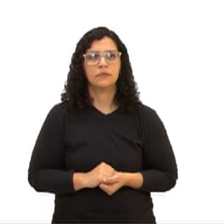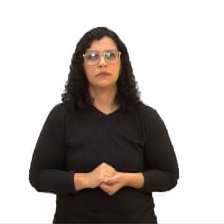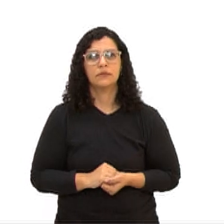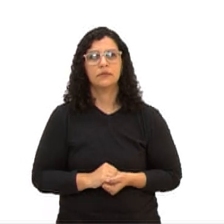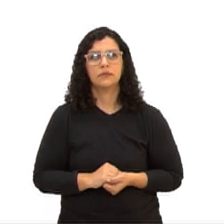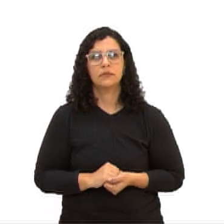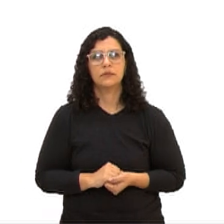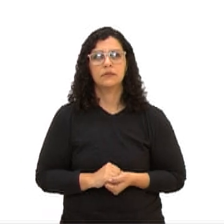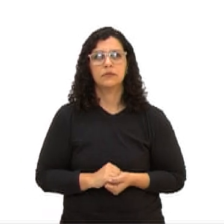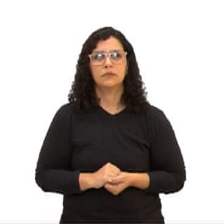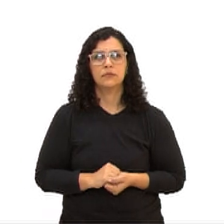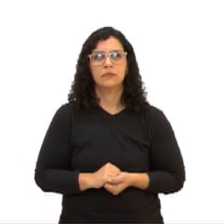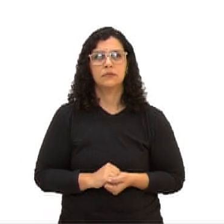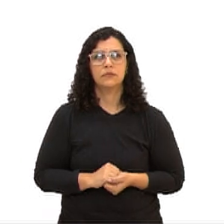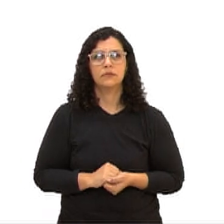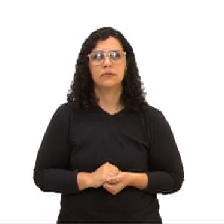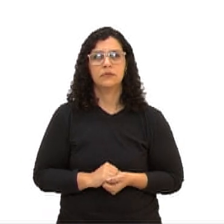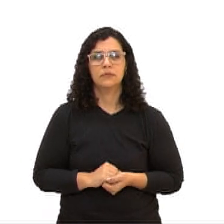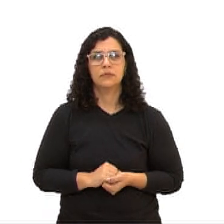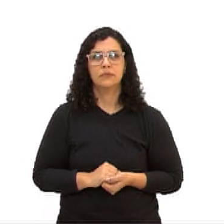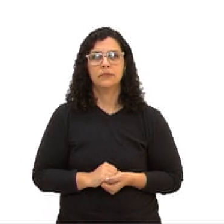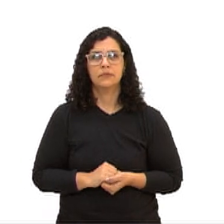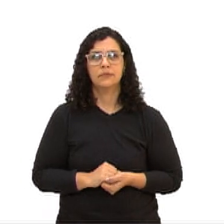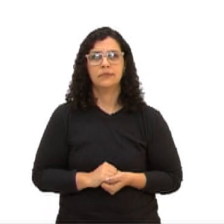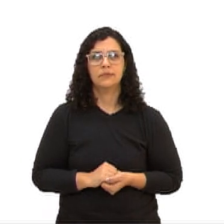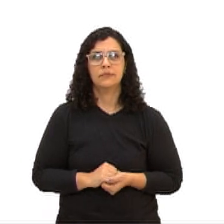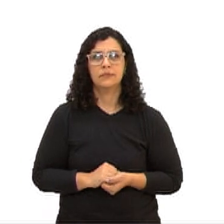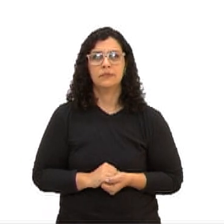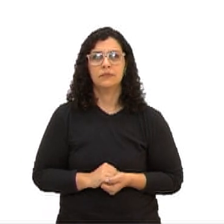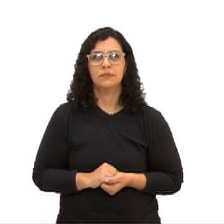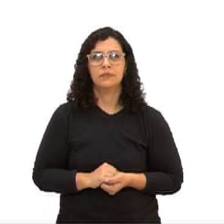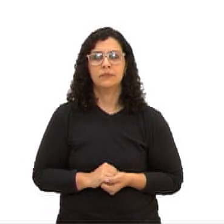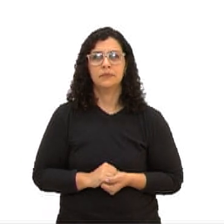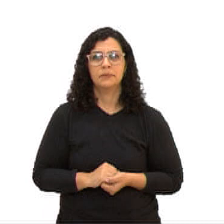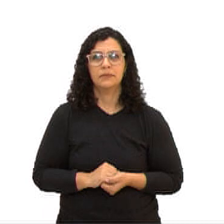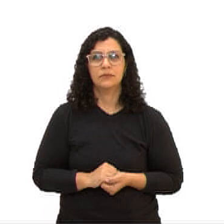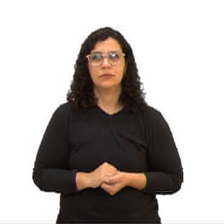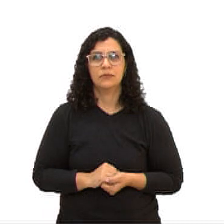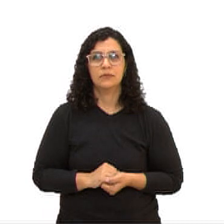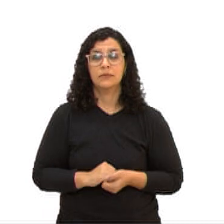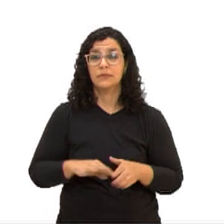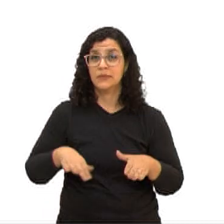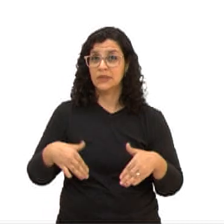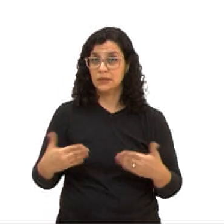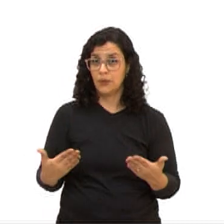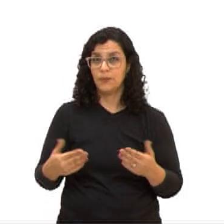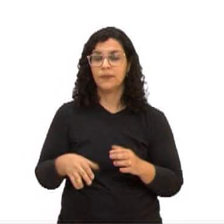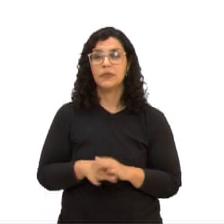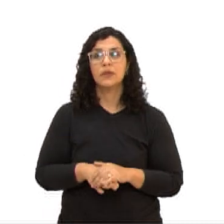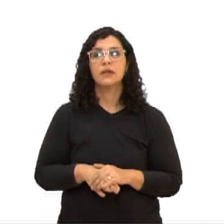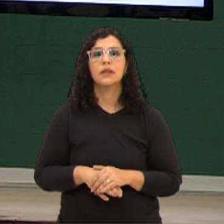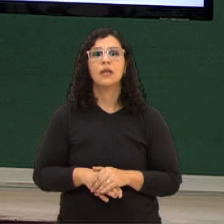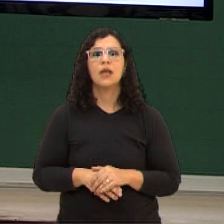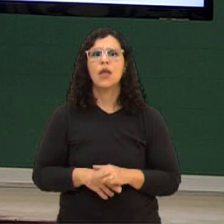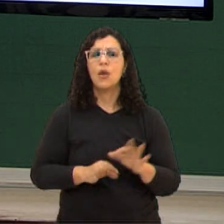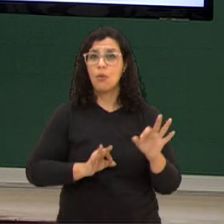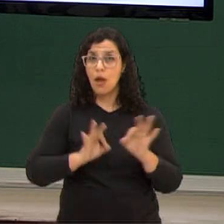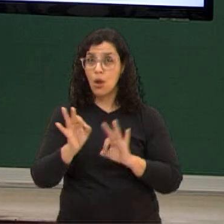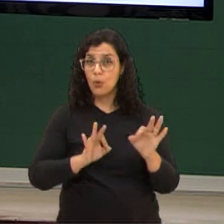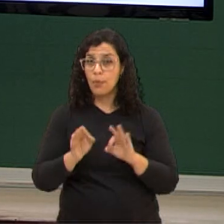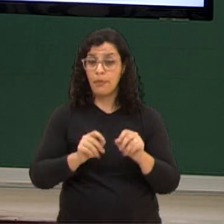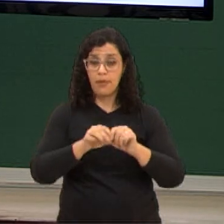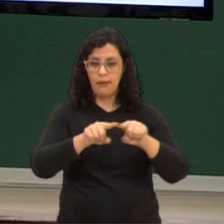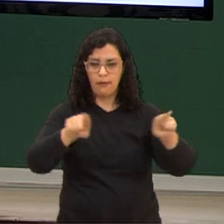platos, ordeno mi dormitorio, limpio el baño e lavo mis perros. Então, aqui eu arrumo a